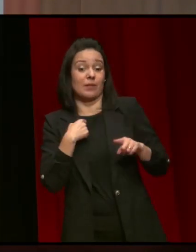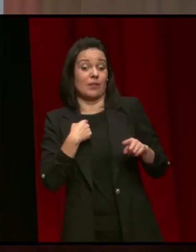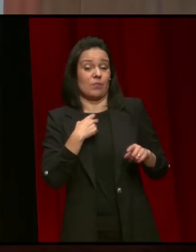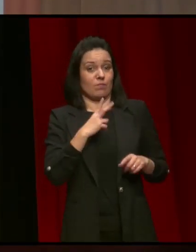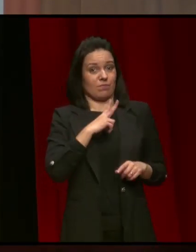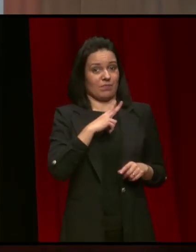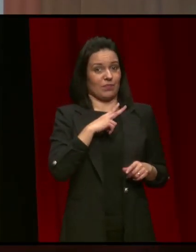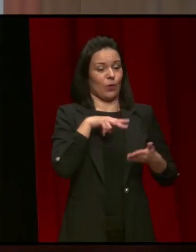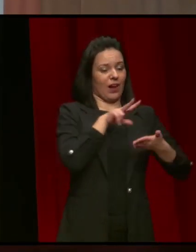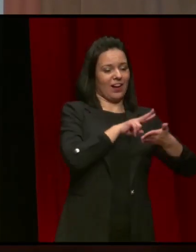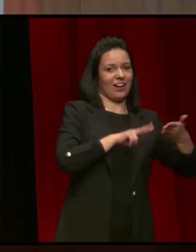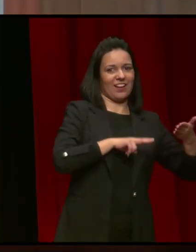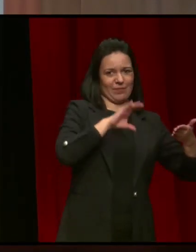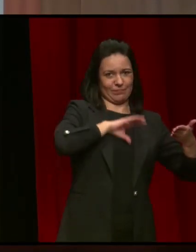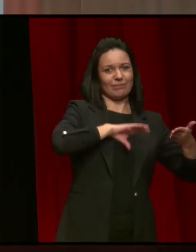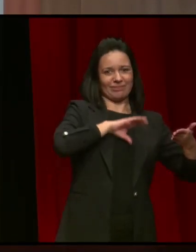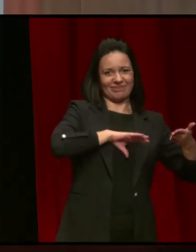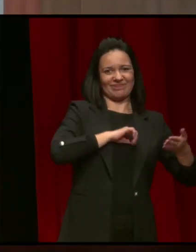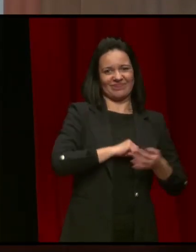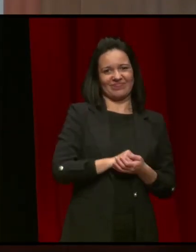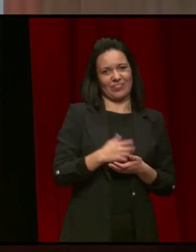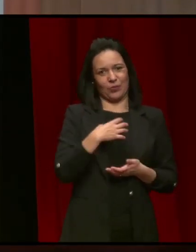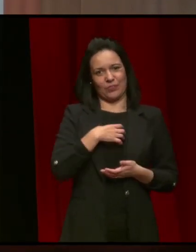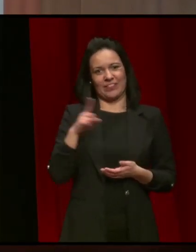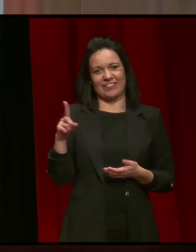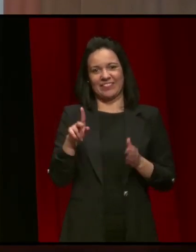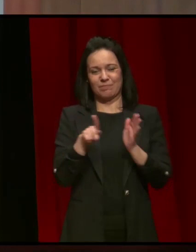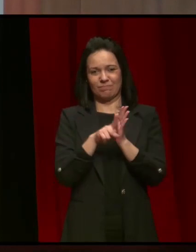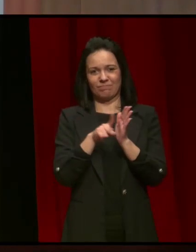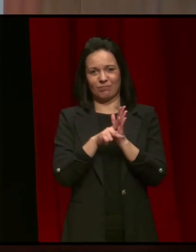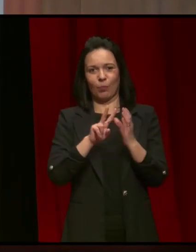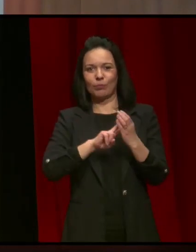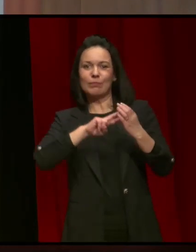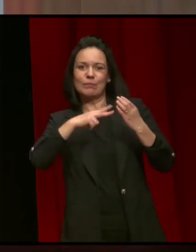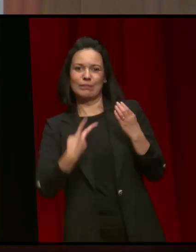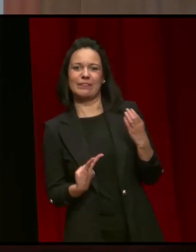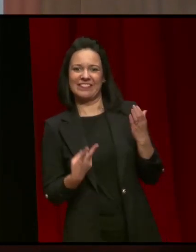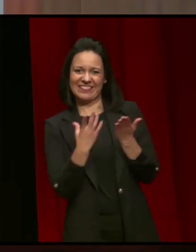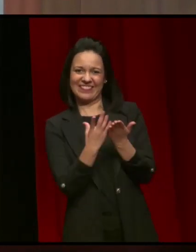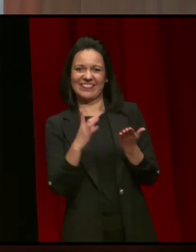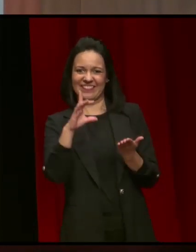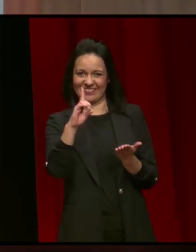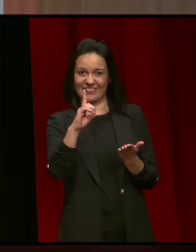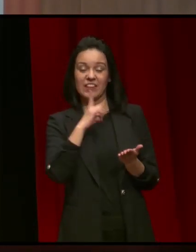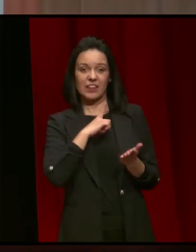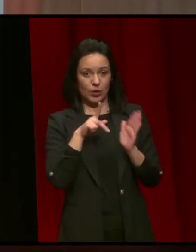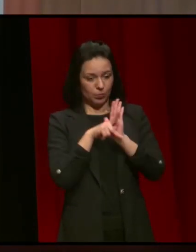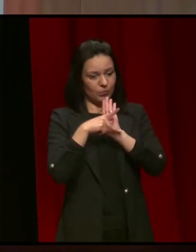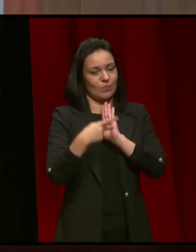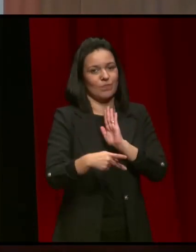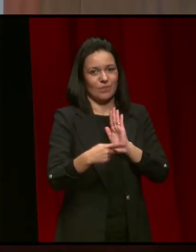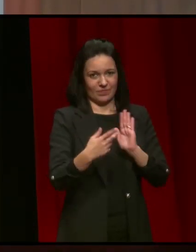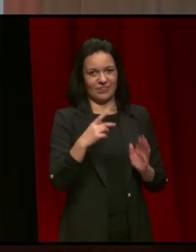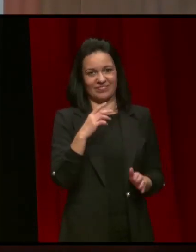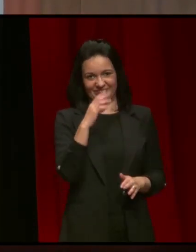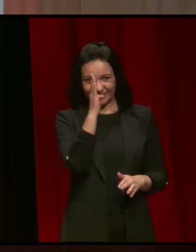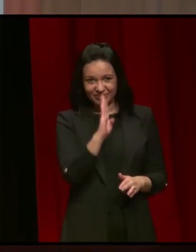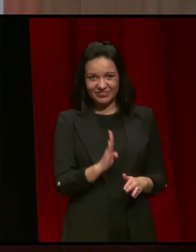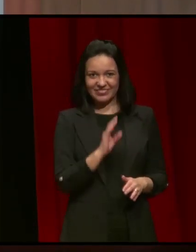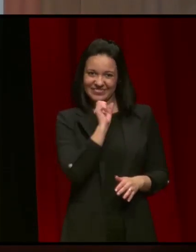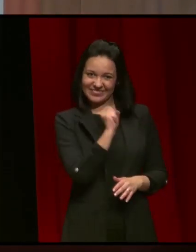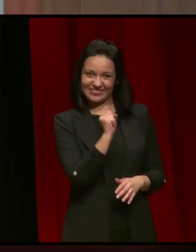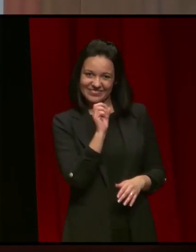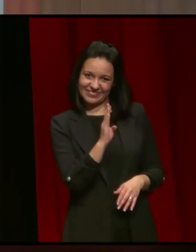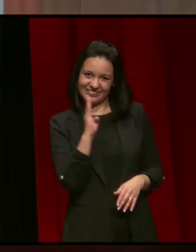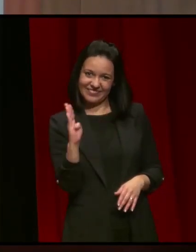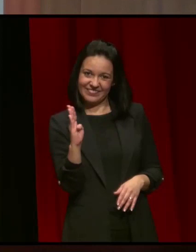mim, tá vendo? Então essa Bíblia aqui é bilíngue, ó. Essa Bíblia aqui é produzida aqui no Brasil pela Sociedade Bíblica do Brasil, vocês podem comprar,